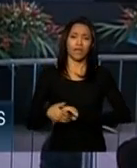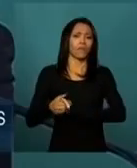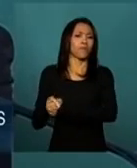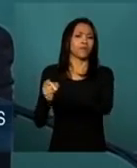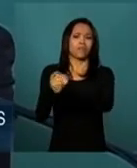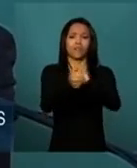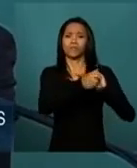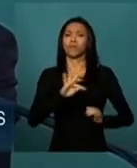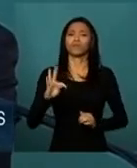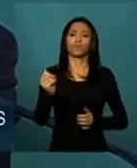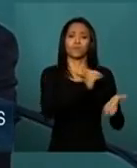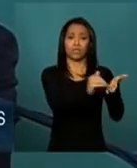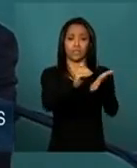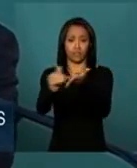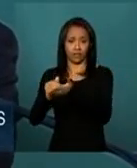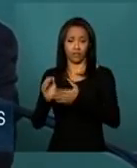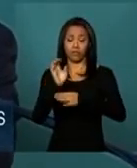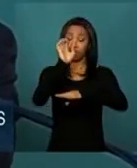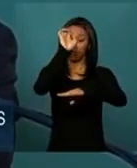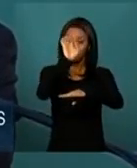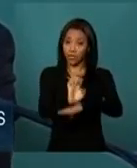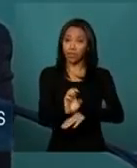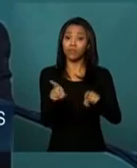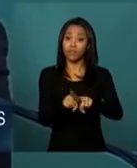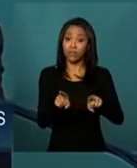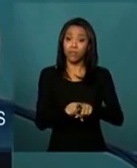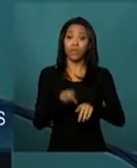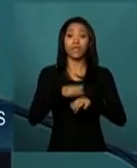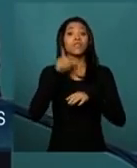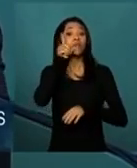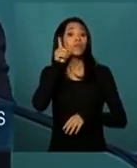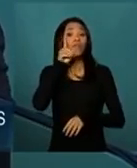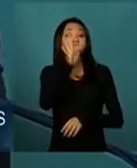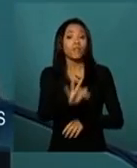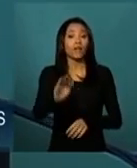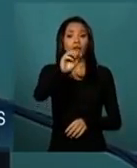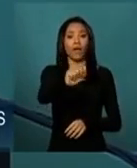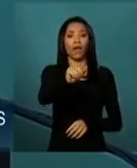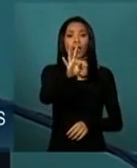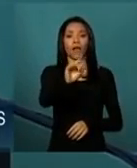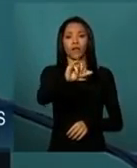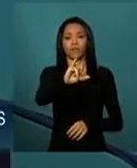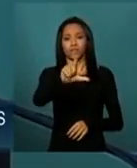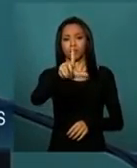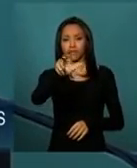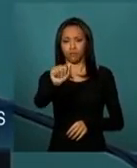os secretários estaduais na pessoa do também deputado federal Átila Lira,